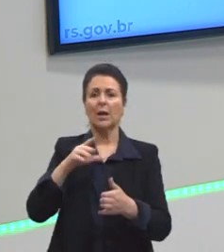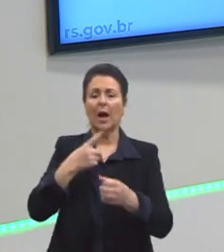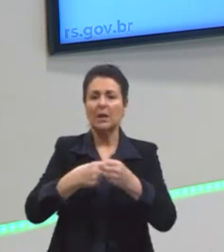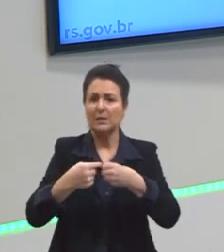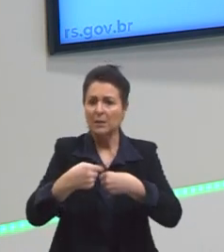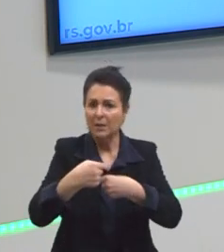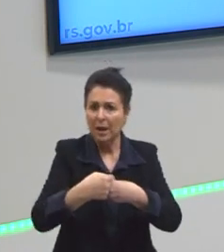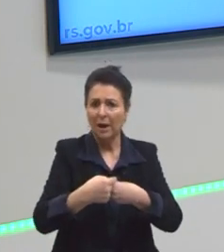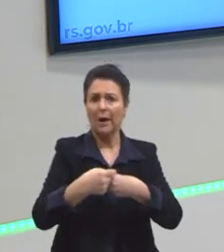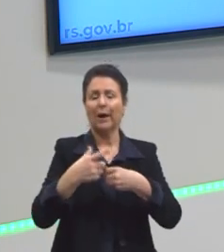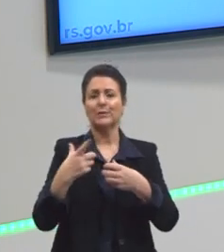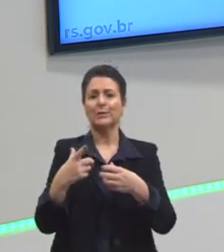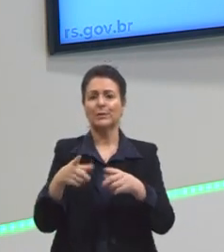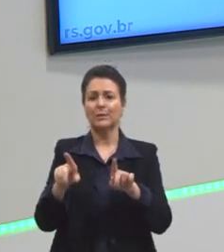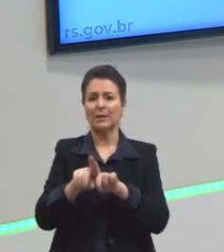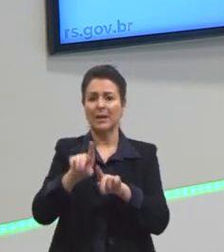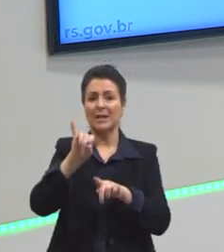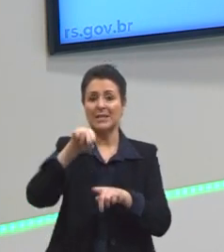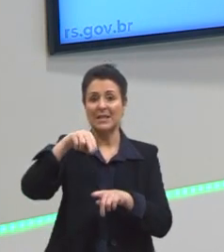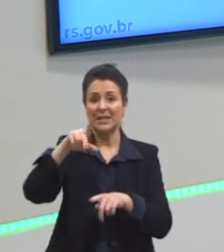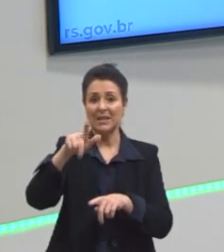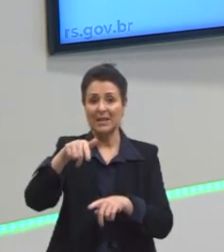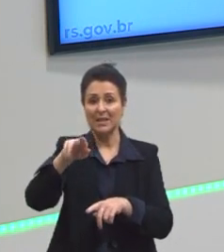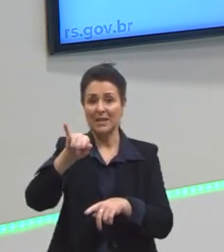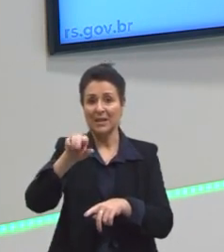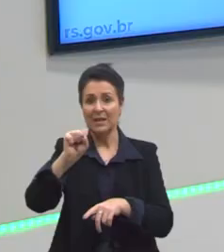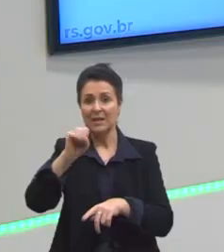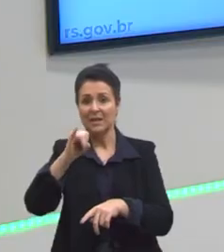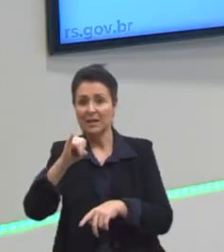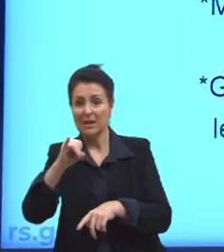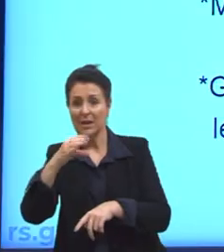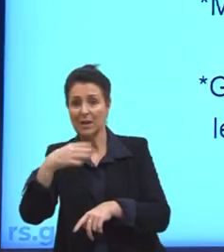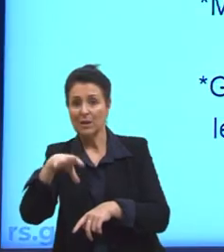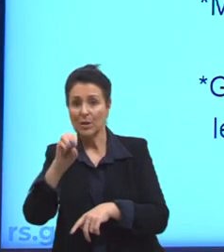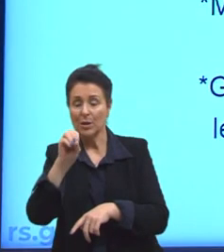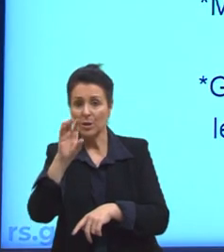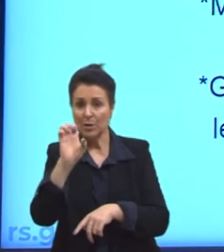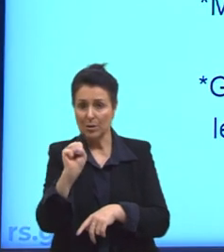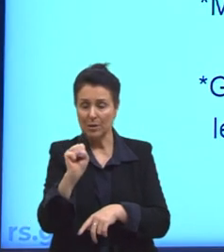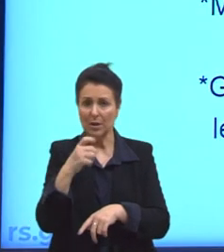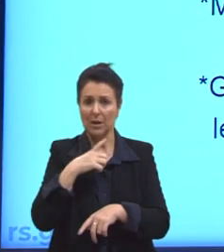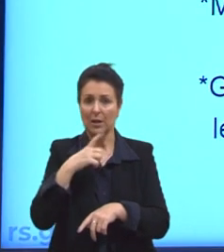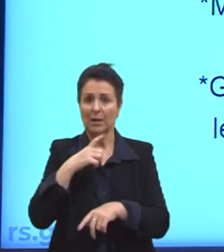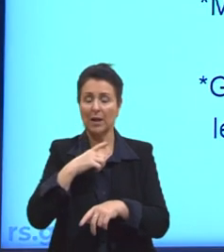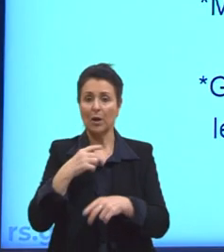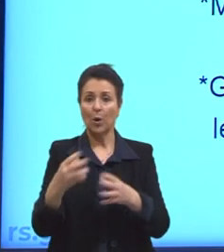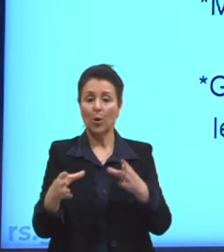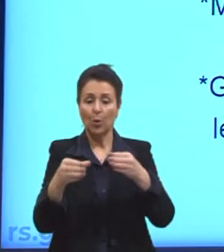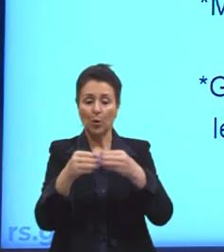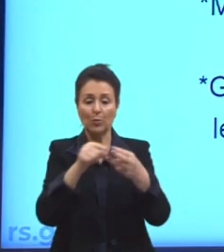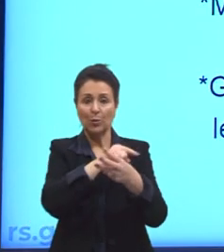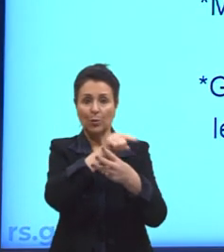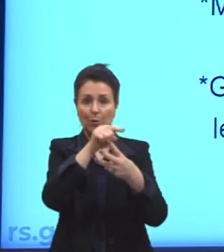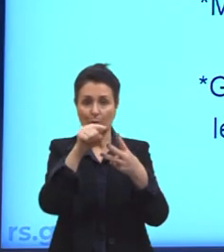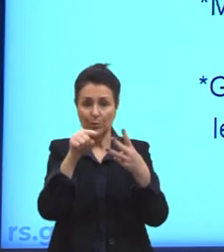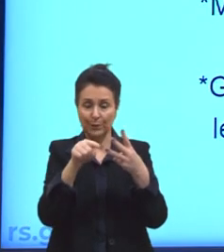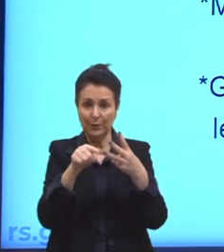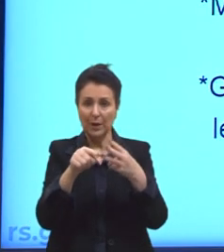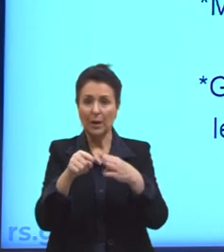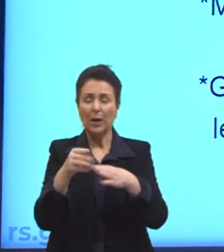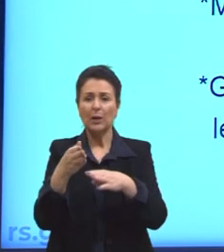urbanos essas requisições E aí aqui vai ter três camaradas para chamar atenção que são os renascentistas os